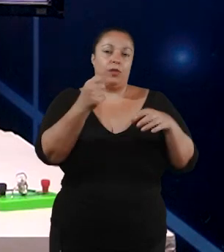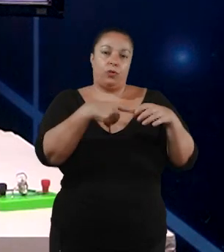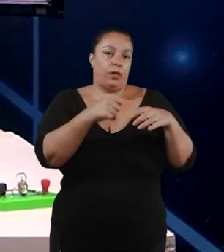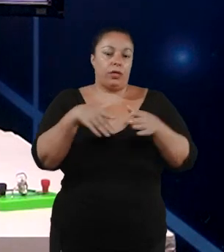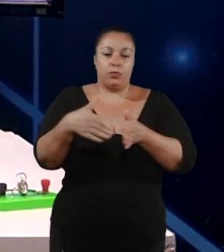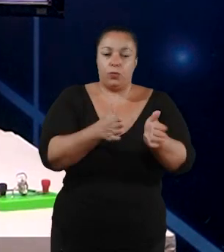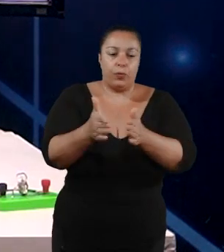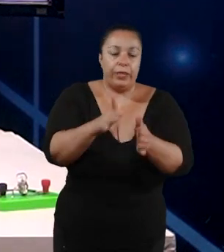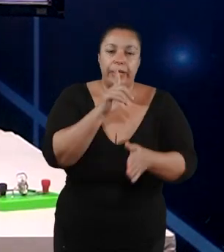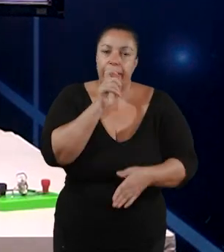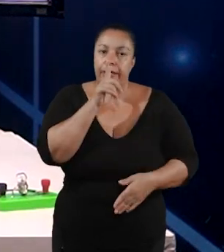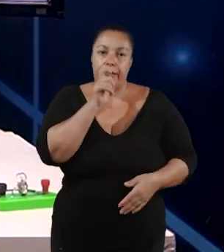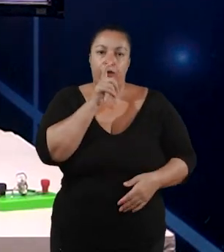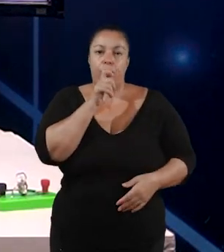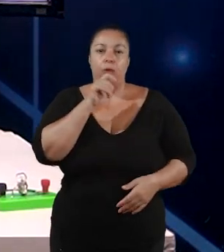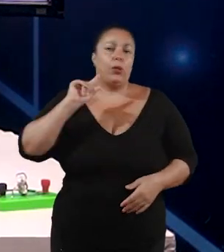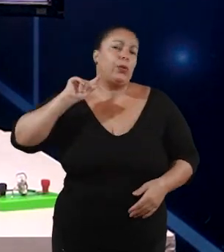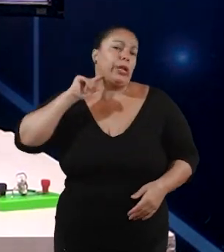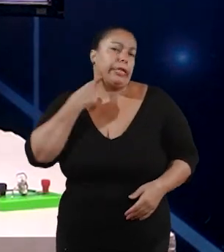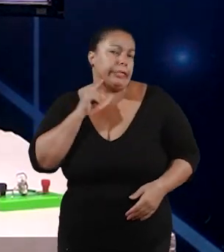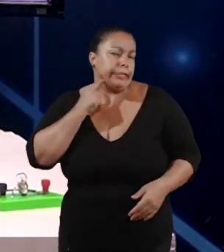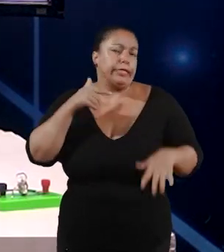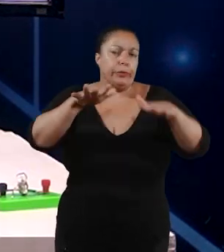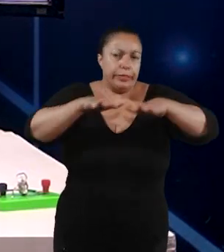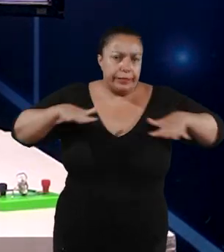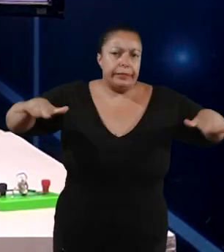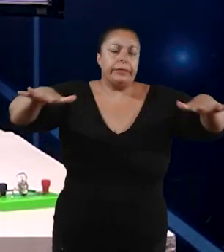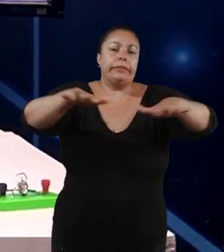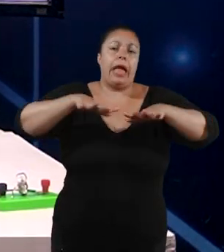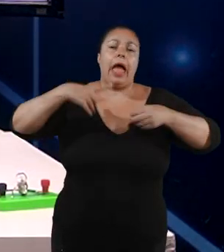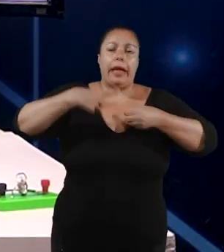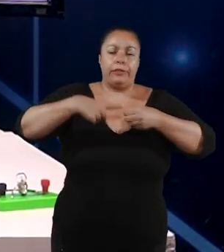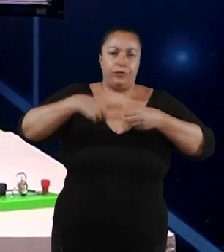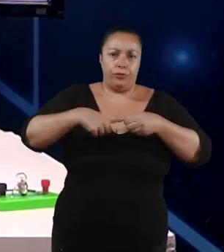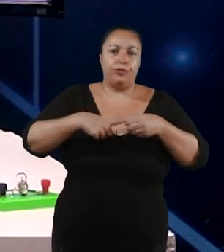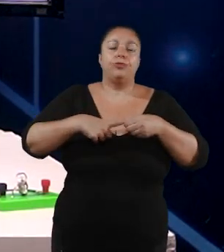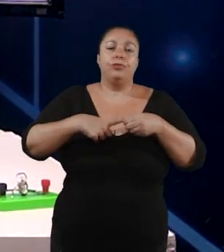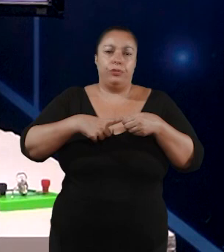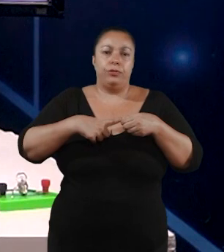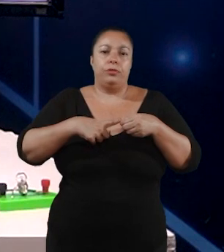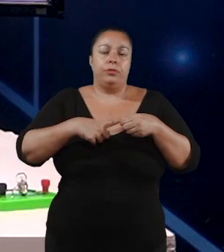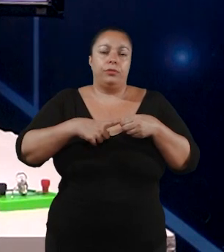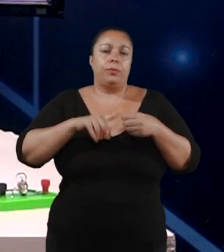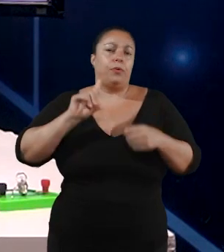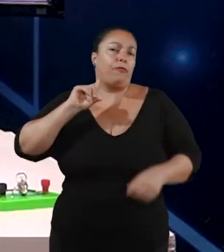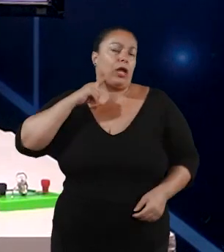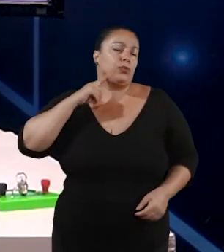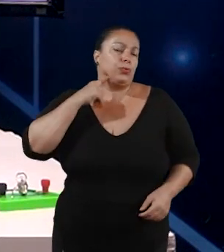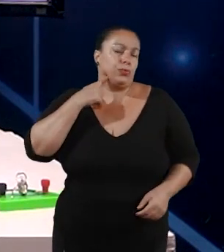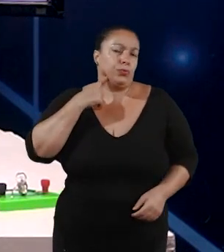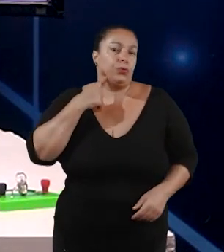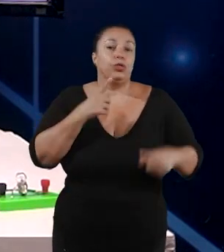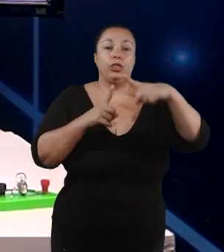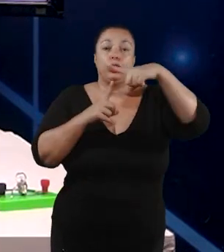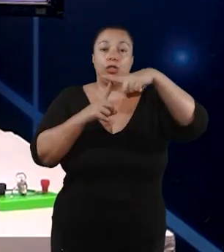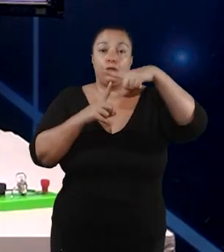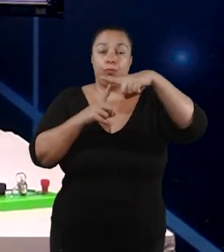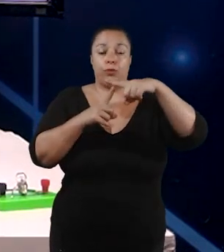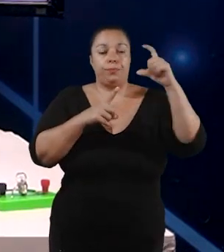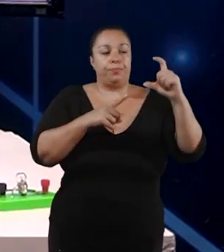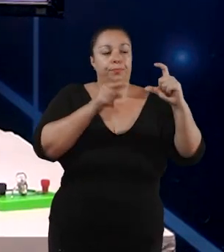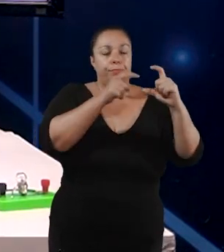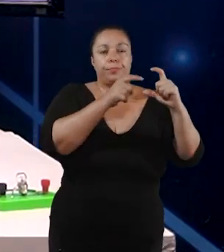rio, não vão jogar isso no lixão da cidade, né? Para não contaminar o nosso ambiente. Tipos de bateria. Eu tenho aquelas